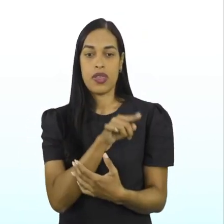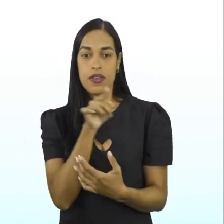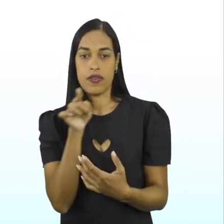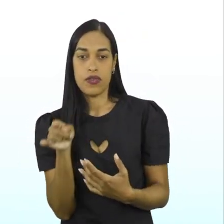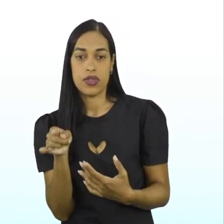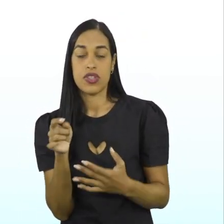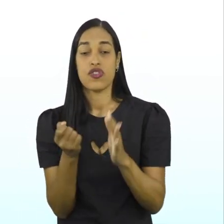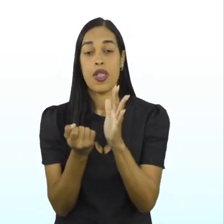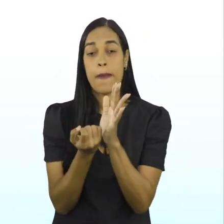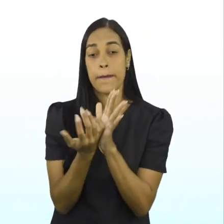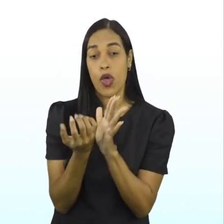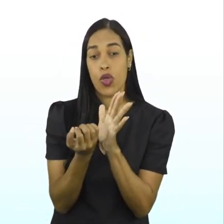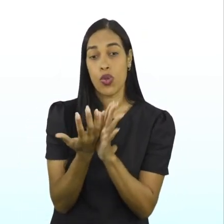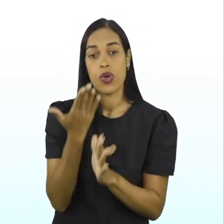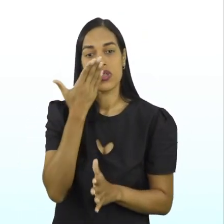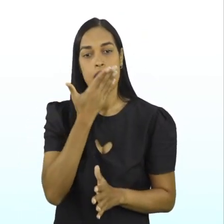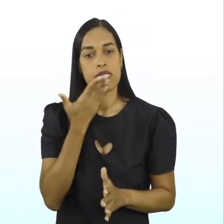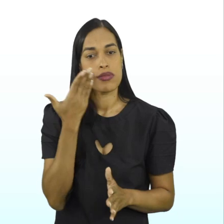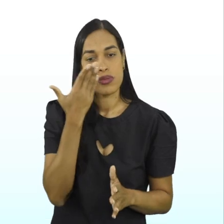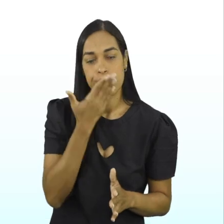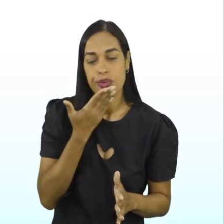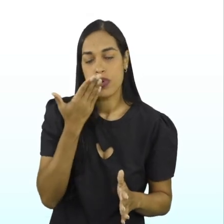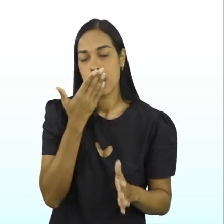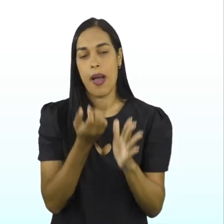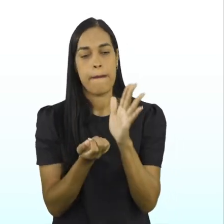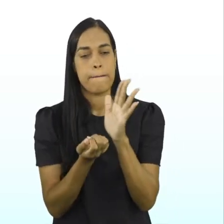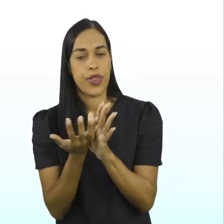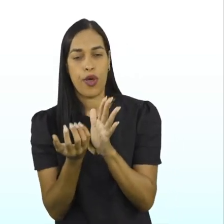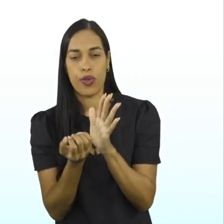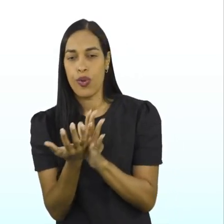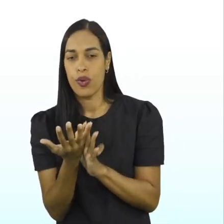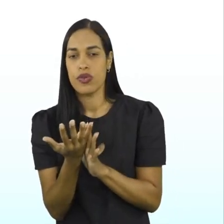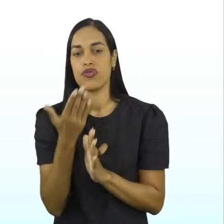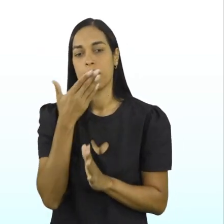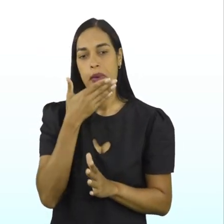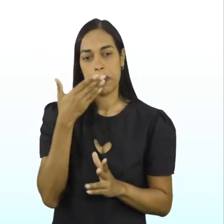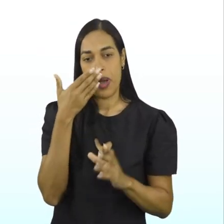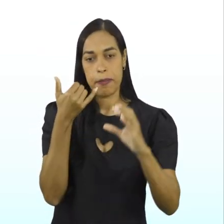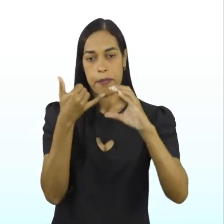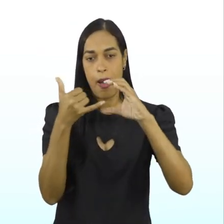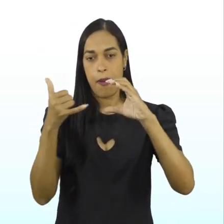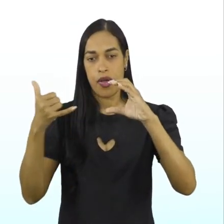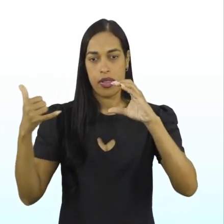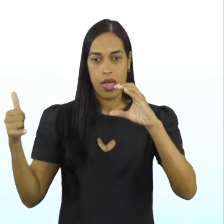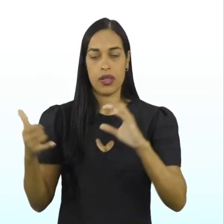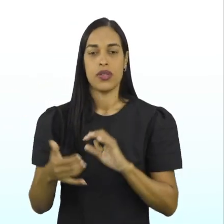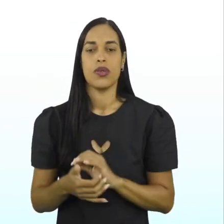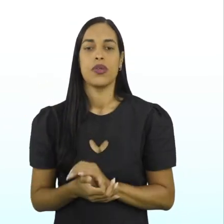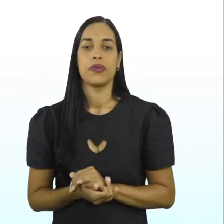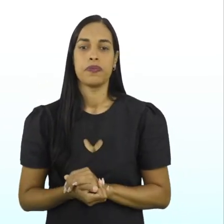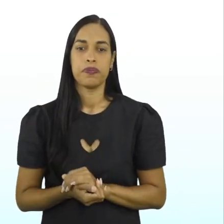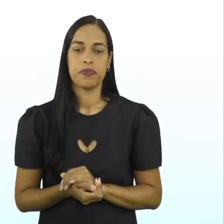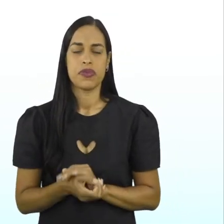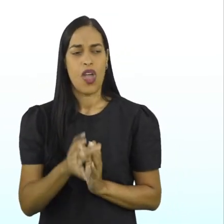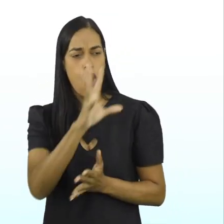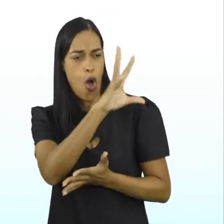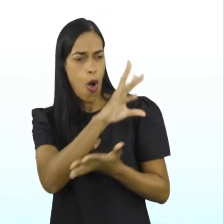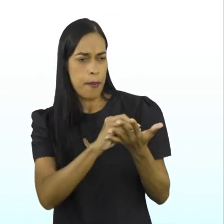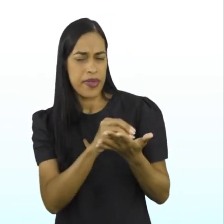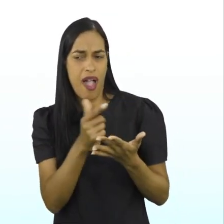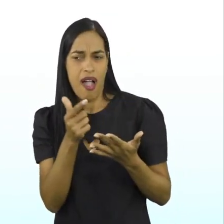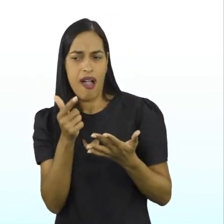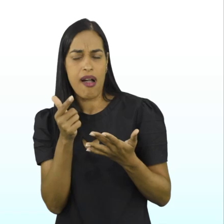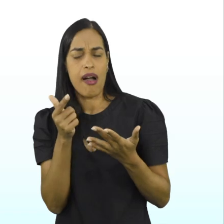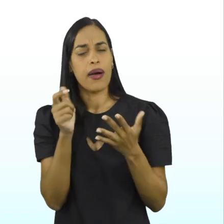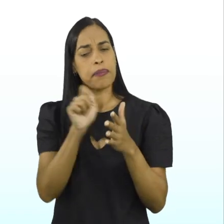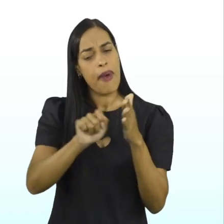ele produz açúcar, produz carboidrato, produz polissacarídeo. Beleza, tranquilo. André, mas tu pediu para a gente copiar depois que o complexo